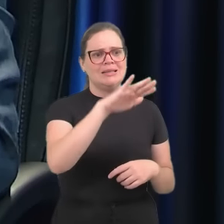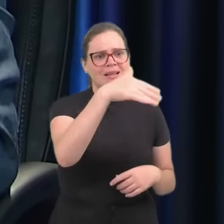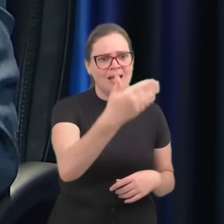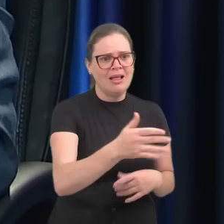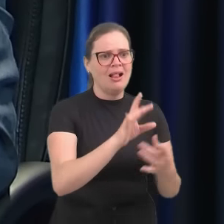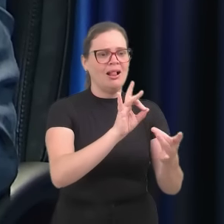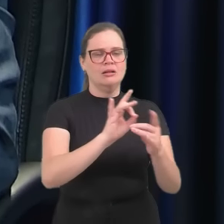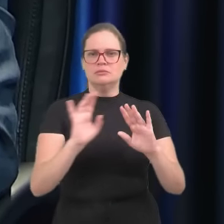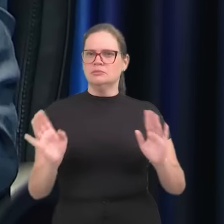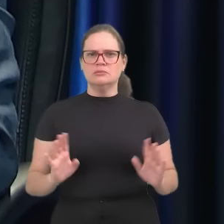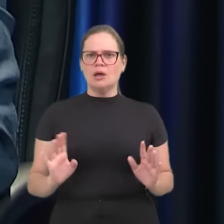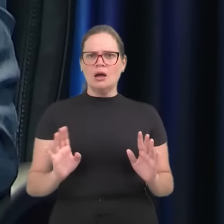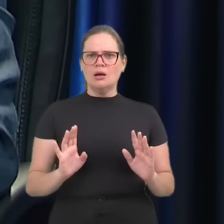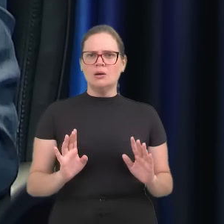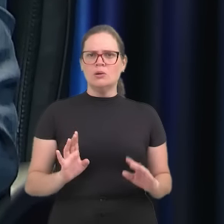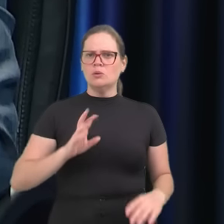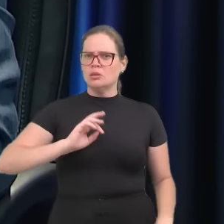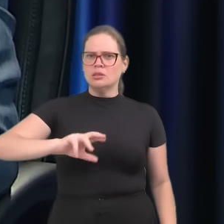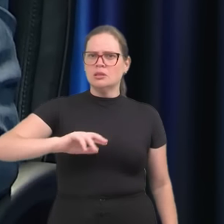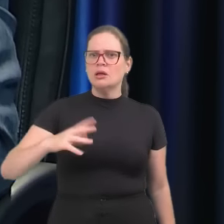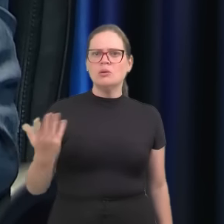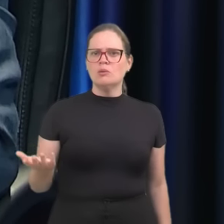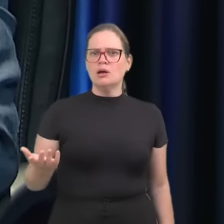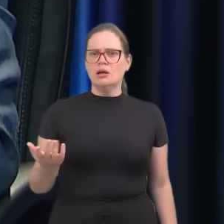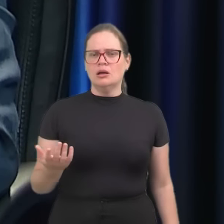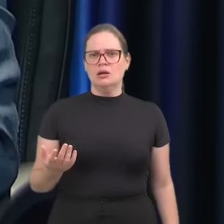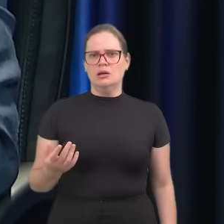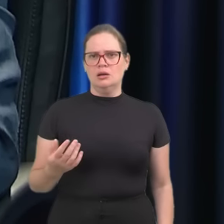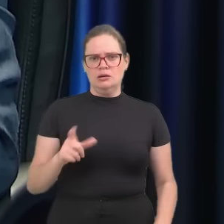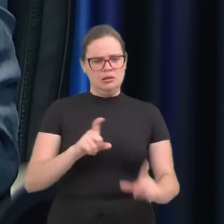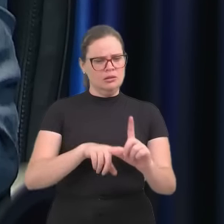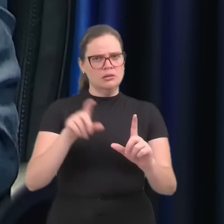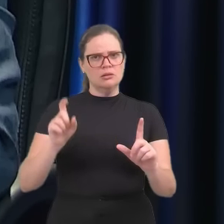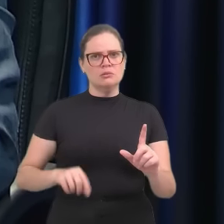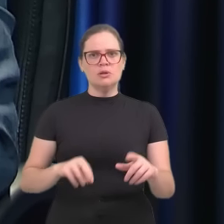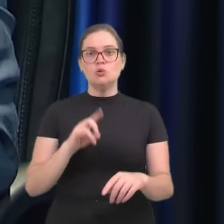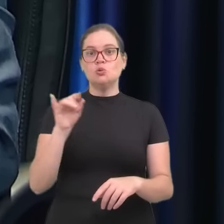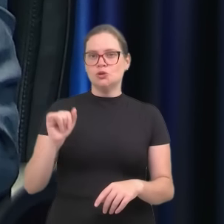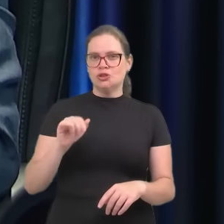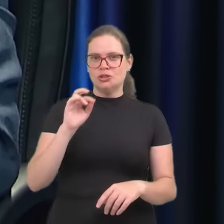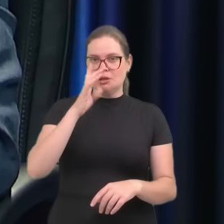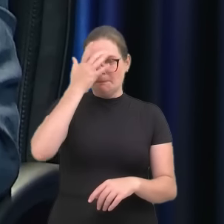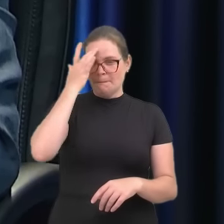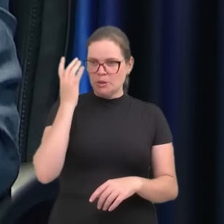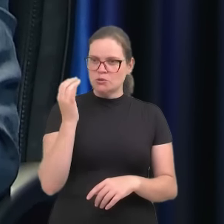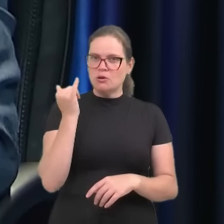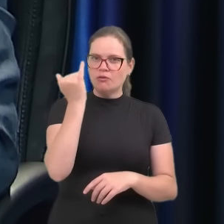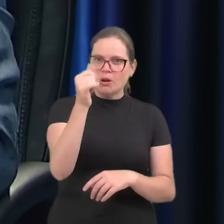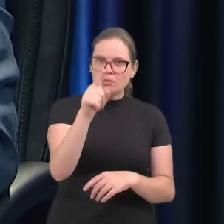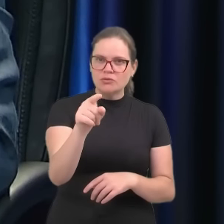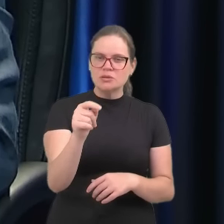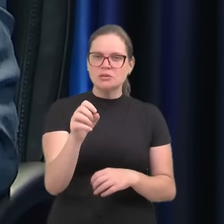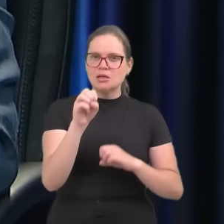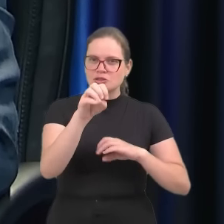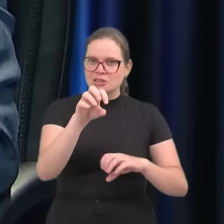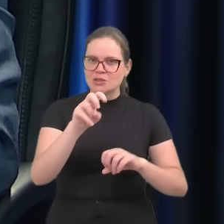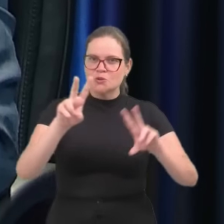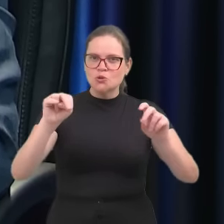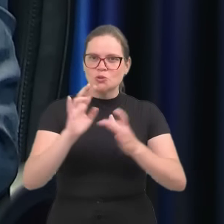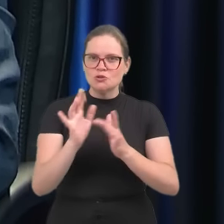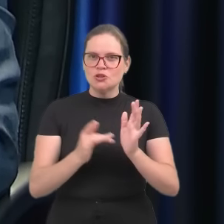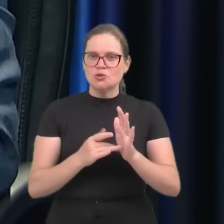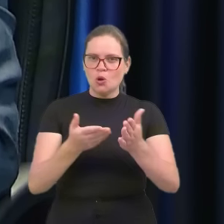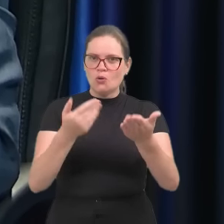ninguém deve nada a ninguém. Fundamental isso, fundamental essa parte. Ninguém deve nada a ninguém. Olha, um dia alguém falou de Jesus para você, não